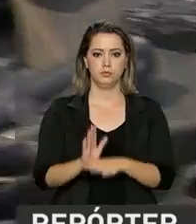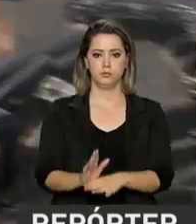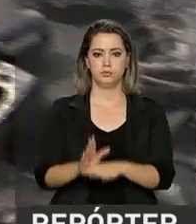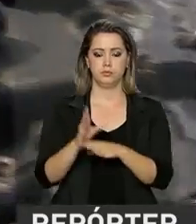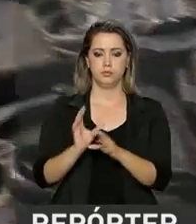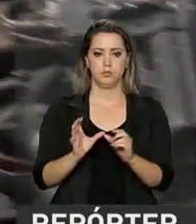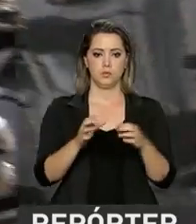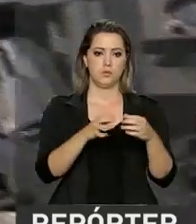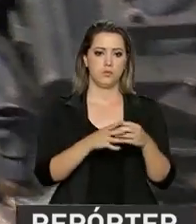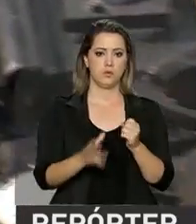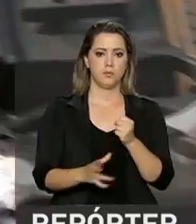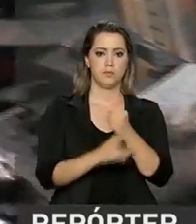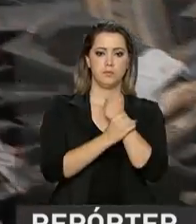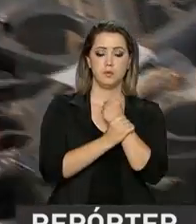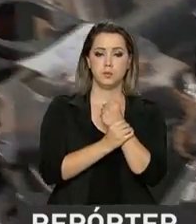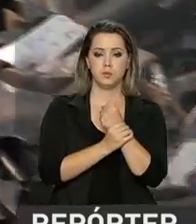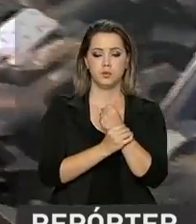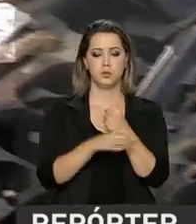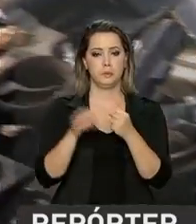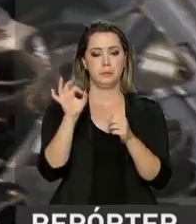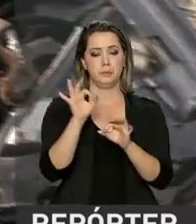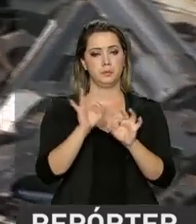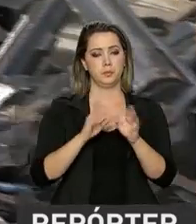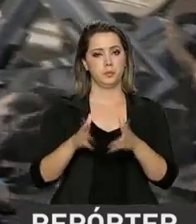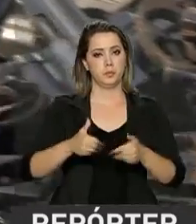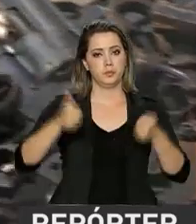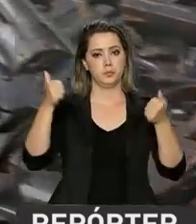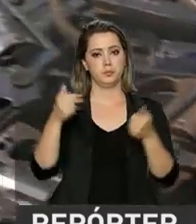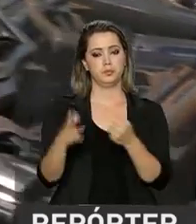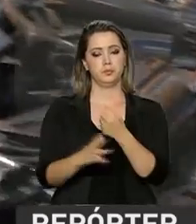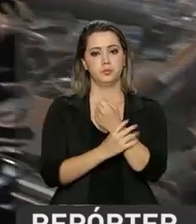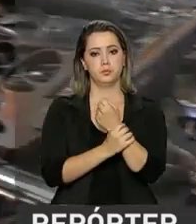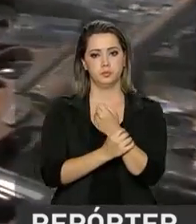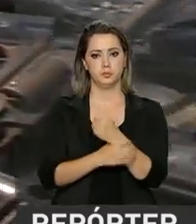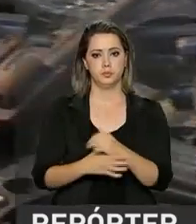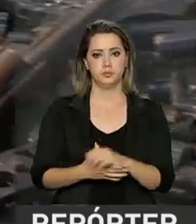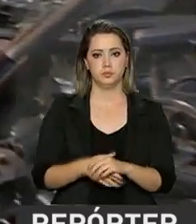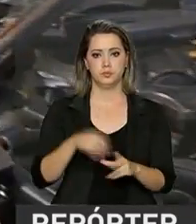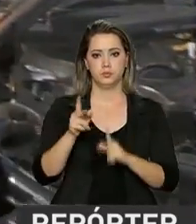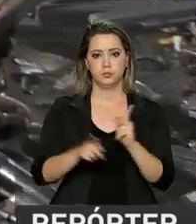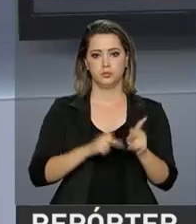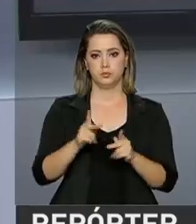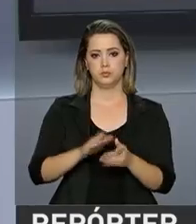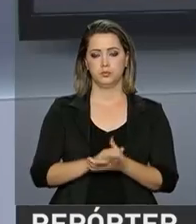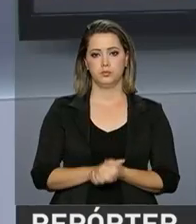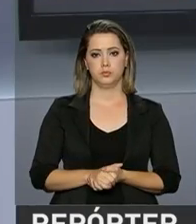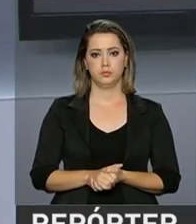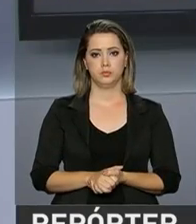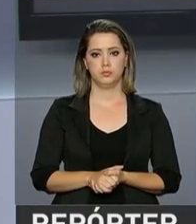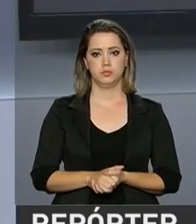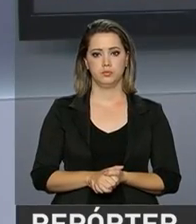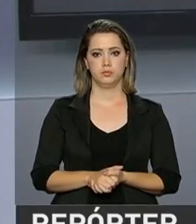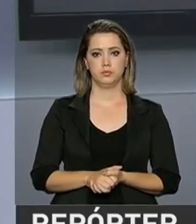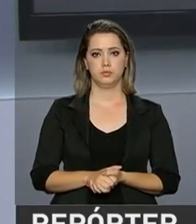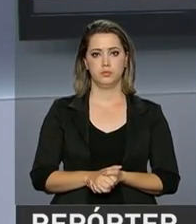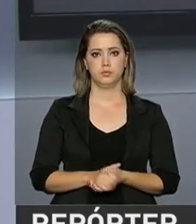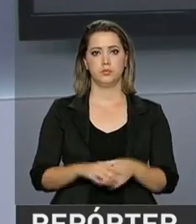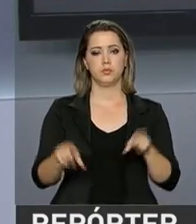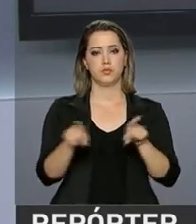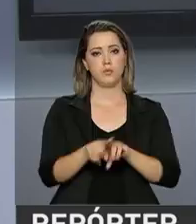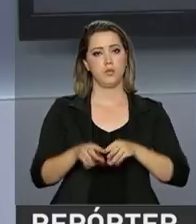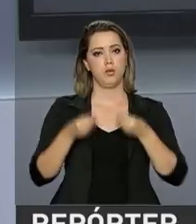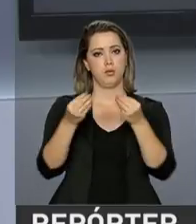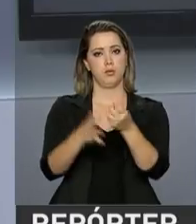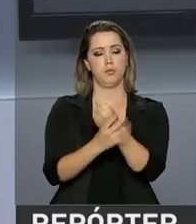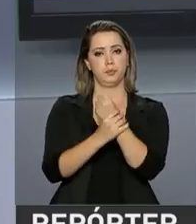os órgãos de segurança e Ordem pública na na melhoria das condições de segurança da população além de garantir